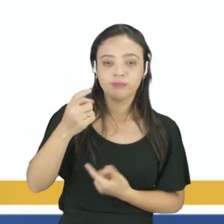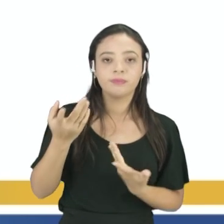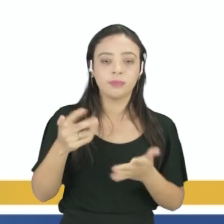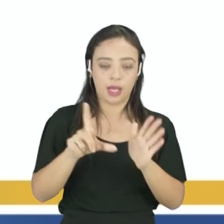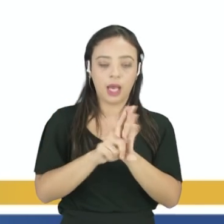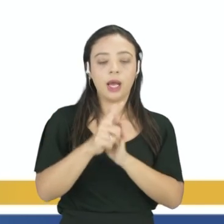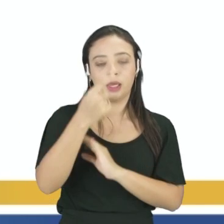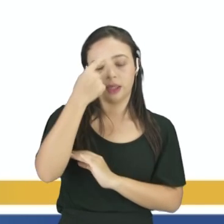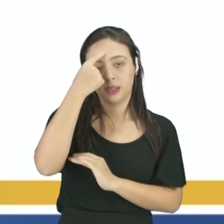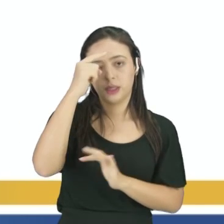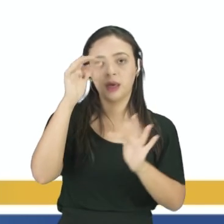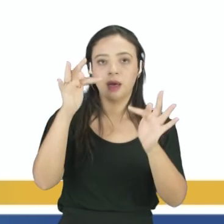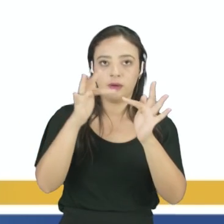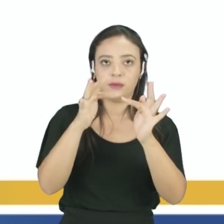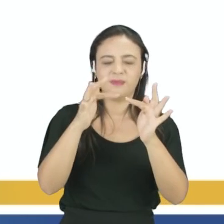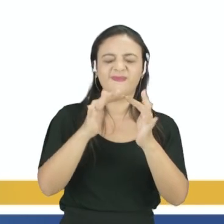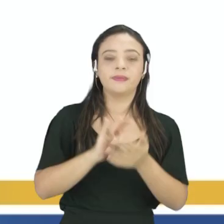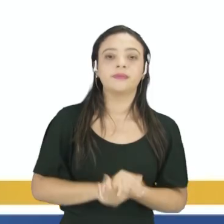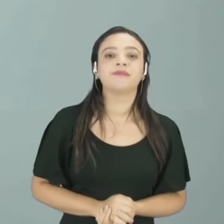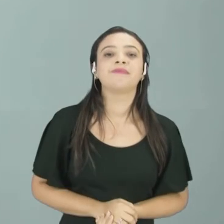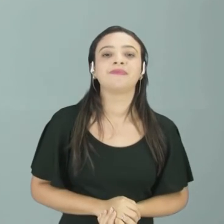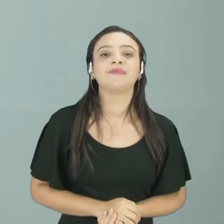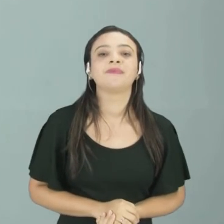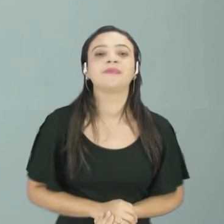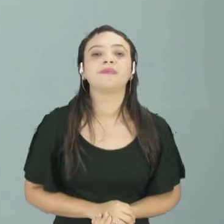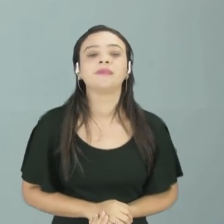função. Então, voltando aqui para mim,